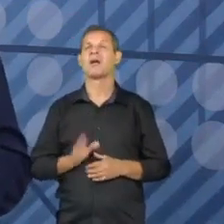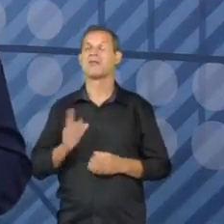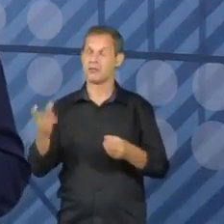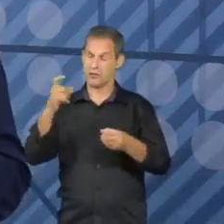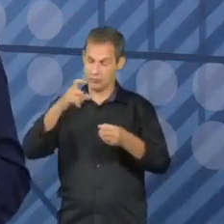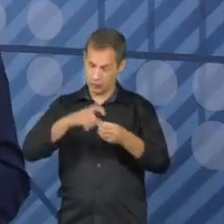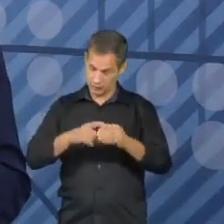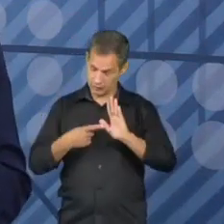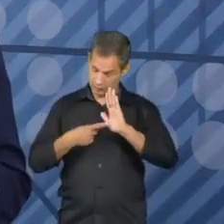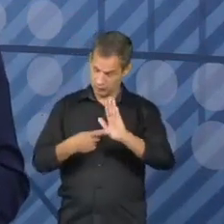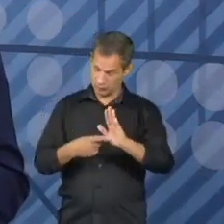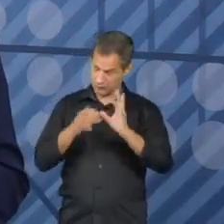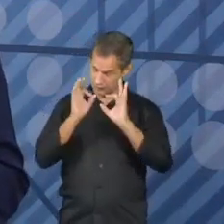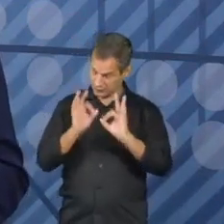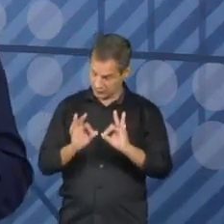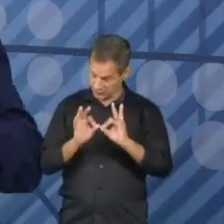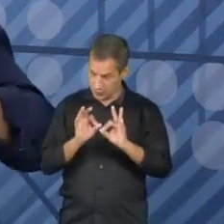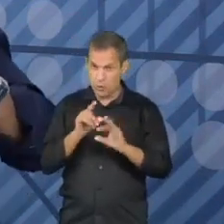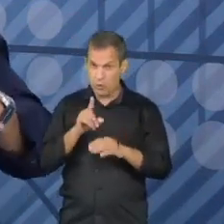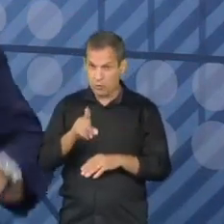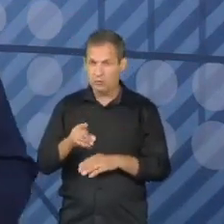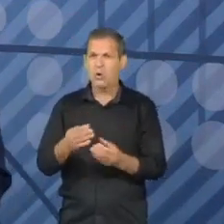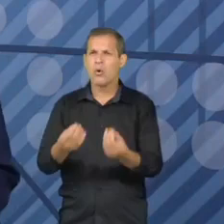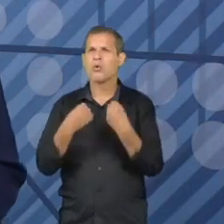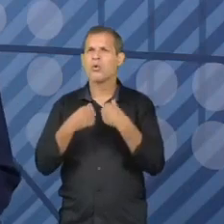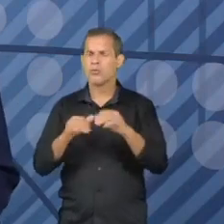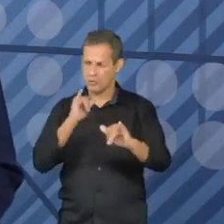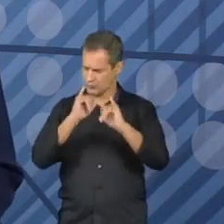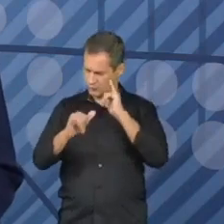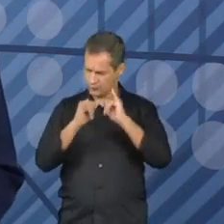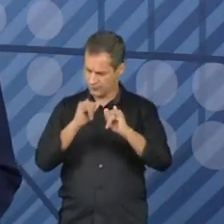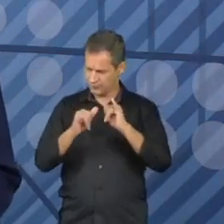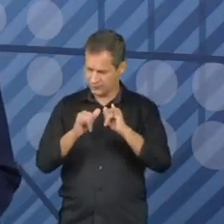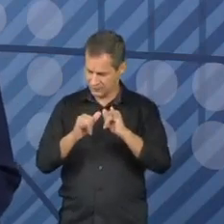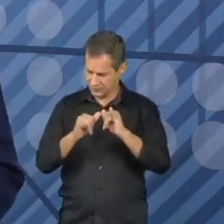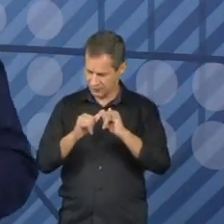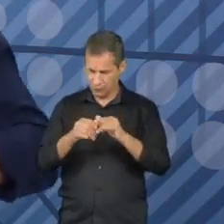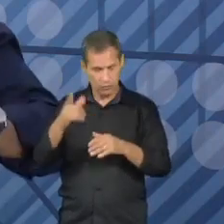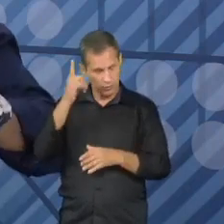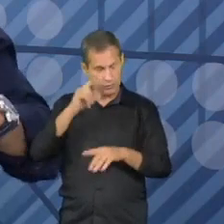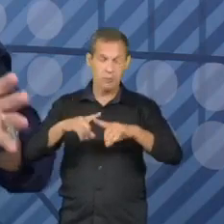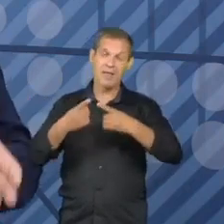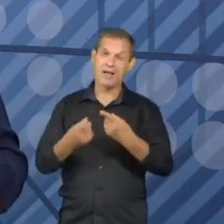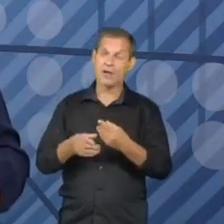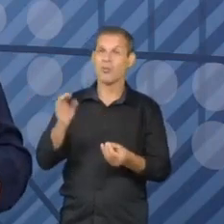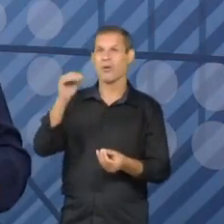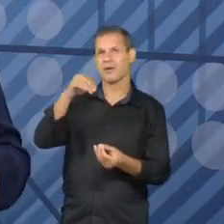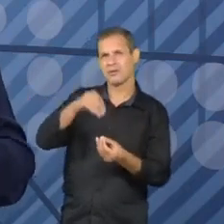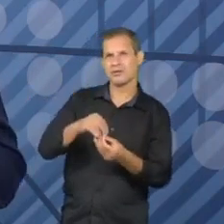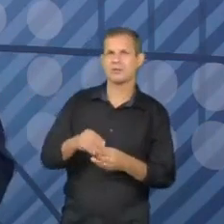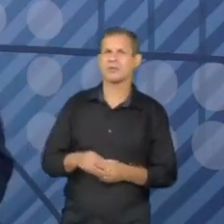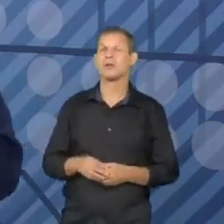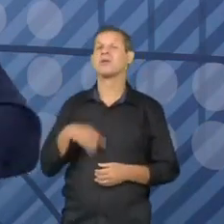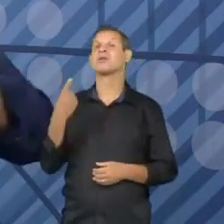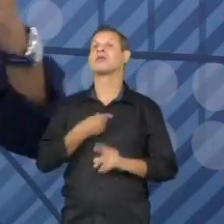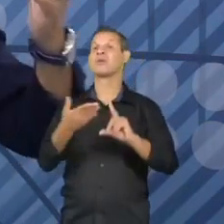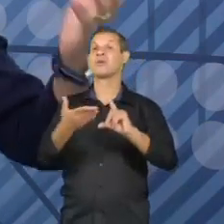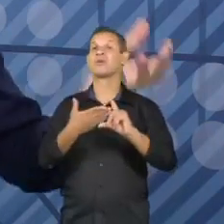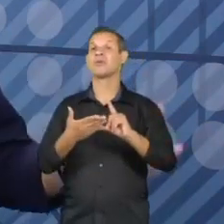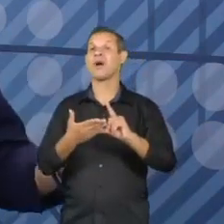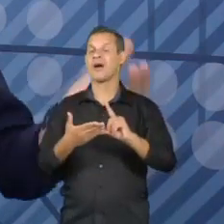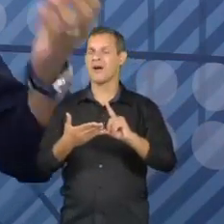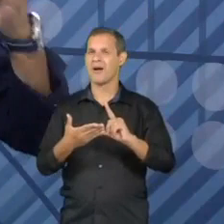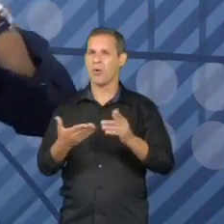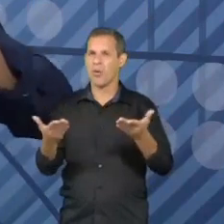gente volta para mostrar passo a passo como essa informação ela foi adquirida, ou seja, um resumo do que nós vimos durante